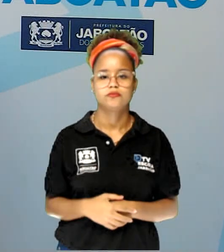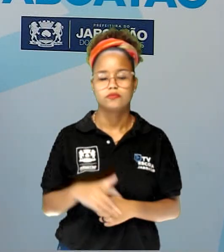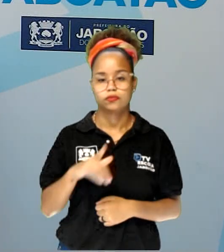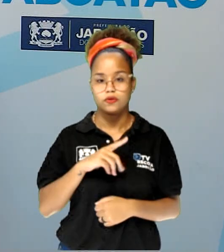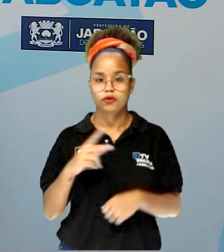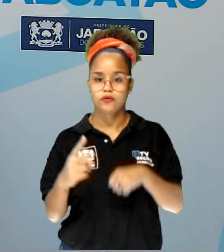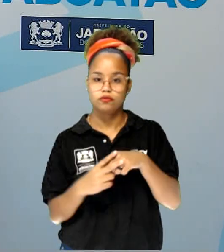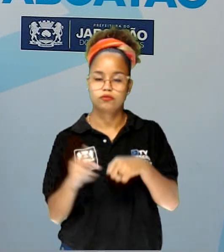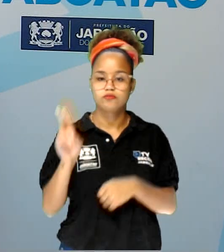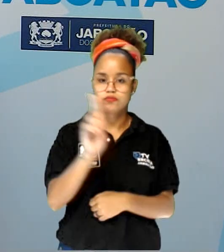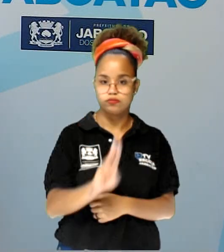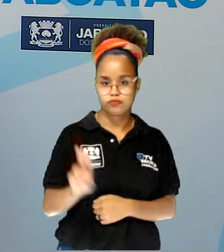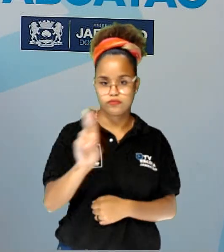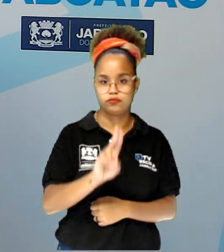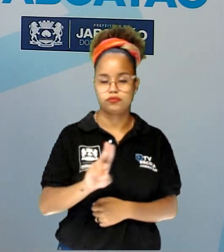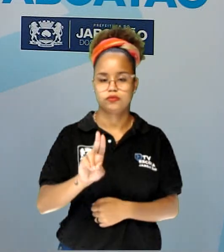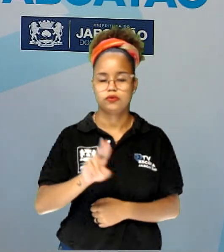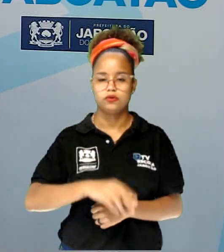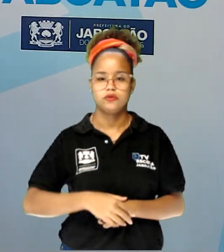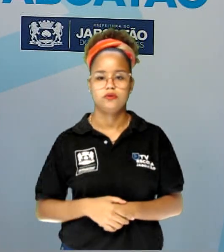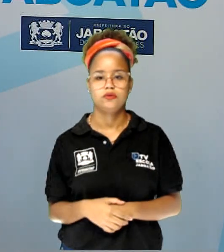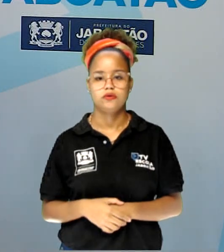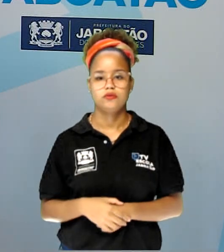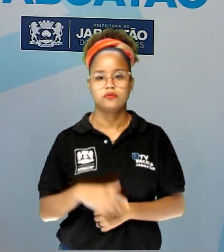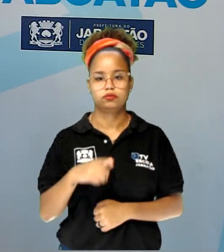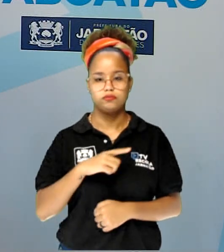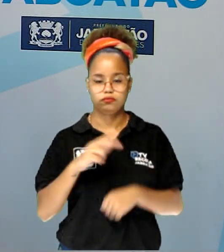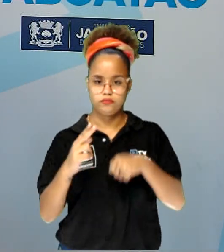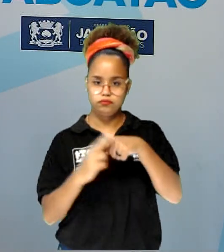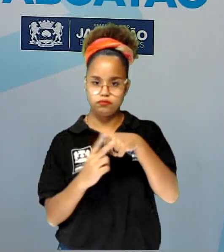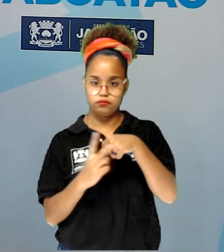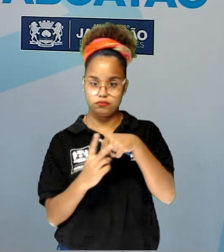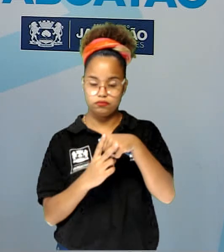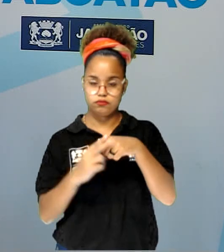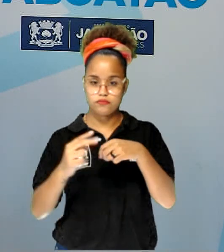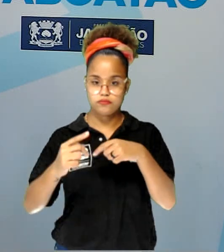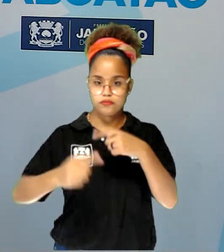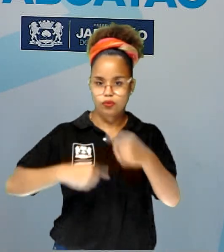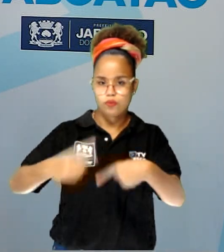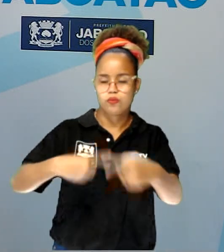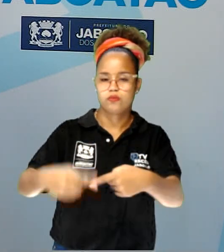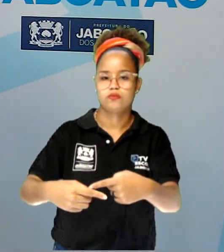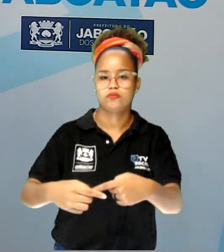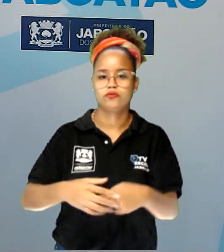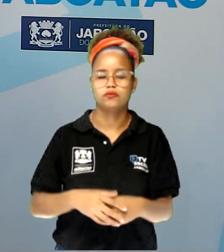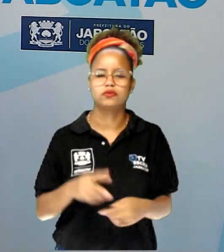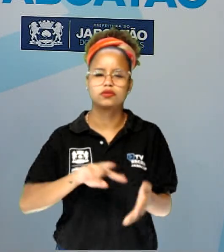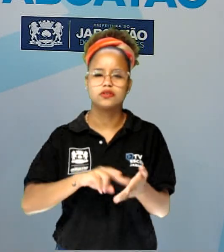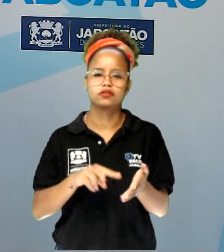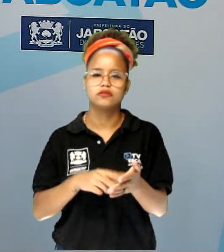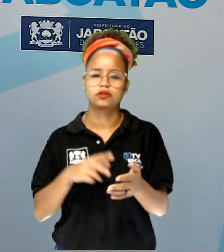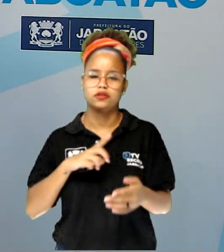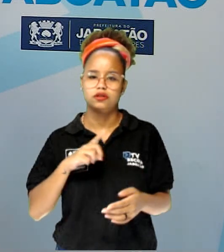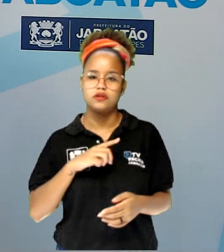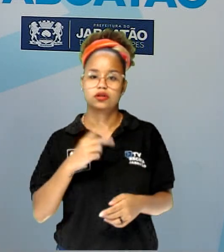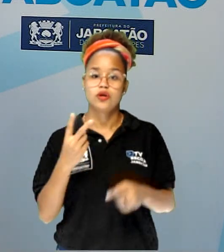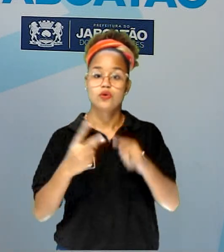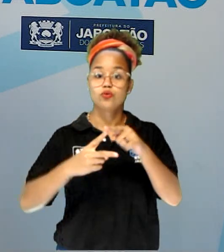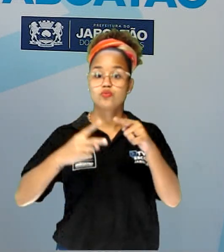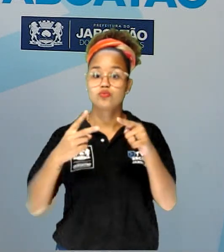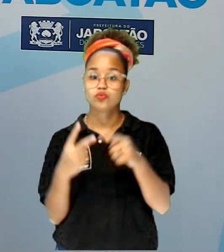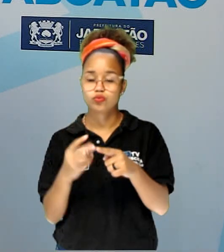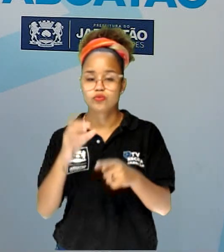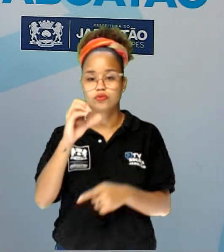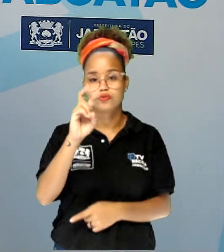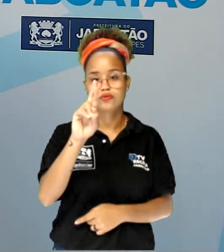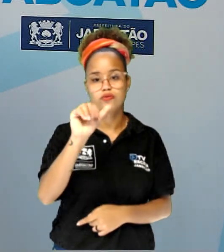verbo usar e temos o verbo rolar. Isso significa que aqui há duas orações. E esse que